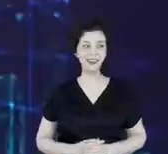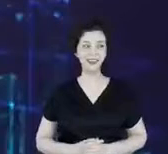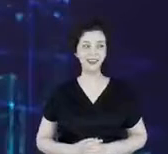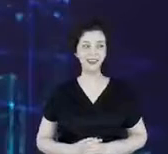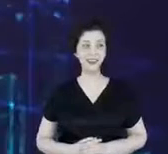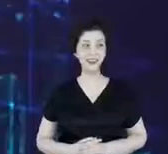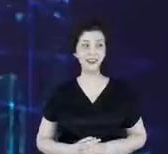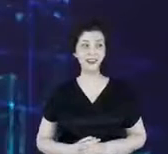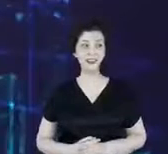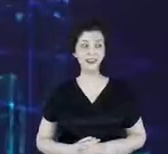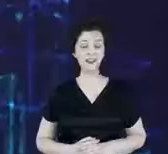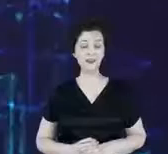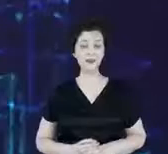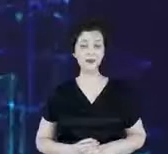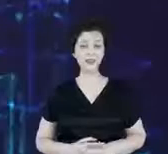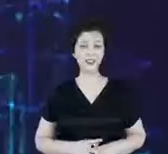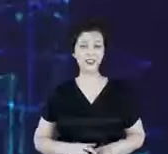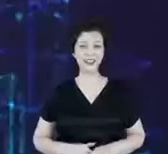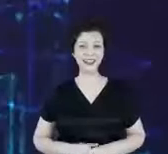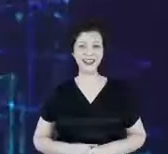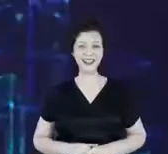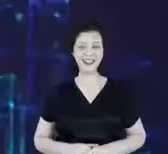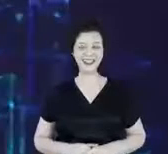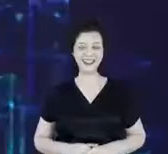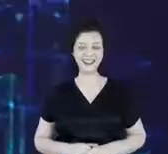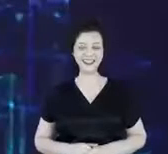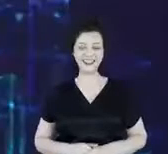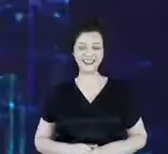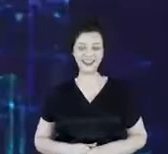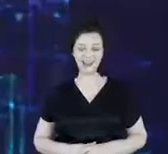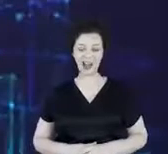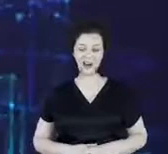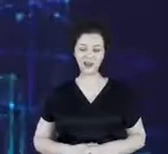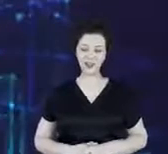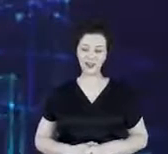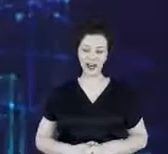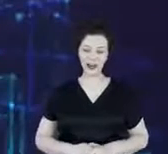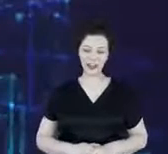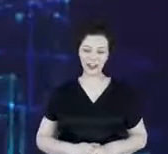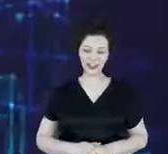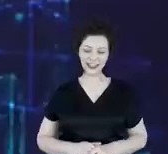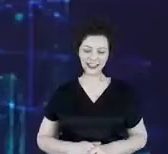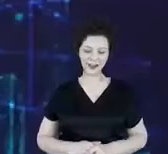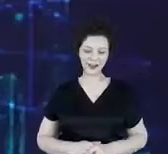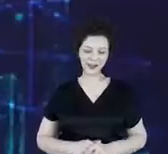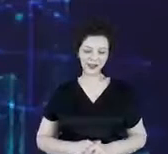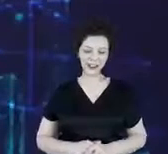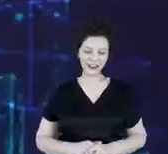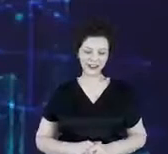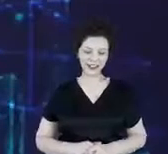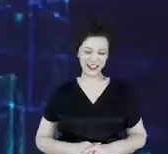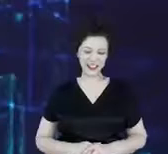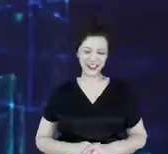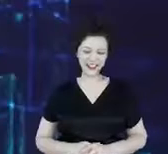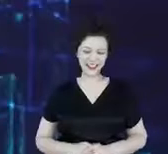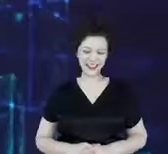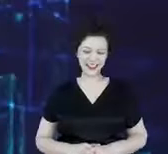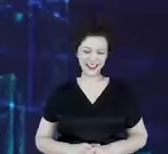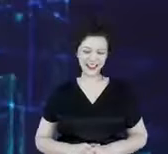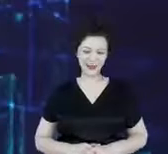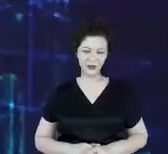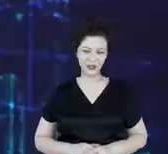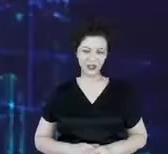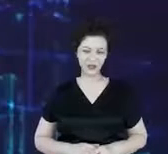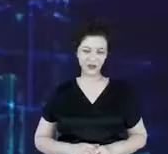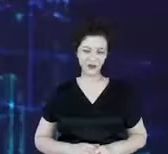nós estaremos agora continuidade inovação sempre foi uma preocupação constante do setor essa parte da tarde sistema